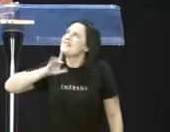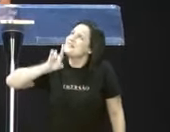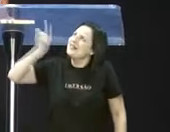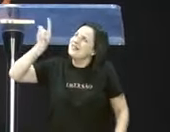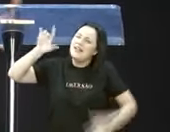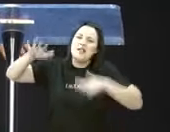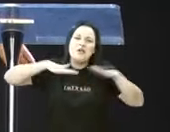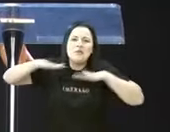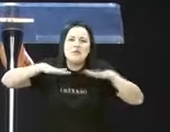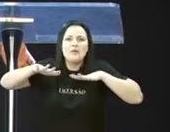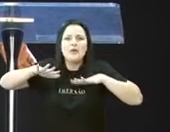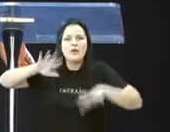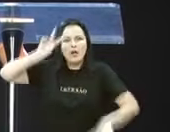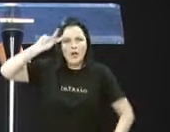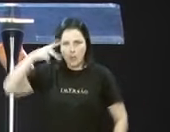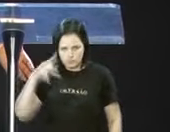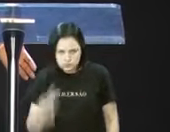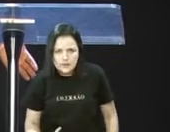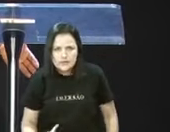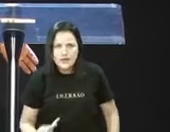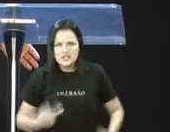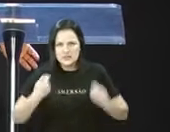tudo que é humano tem que cair.